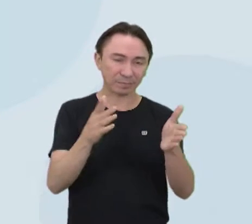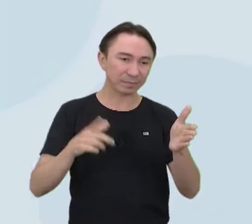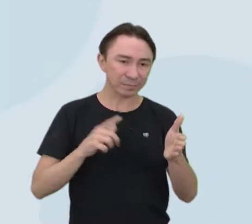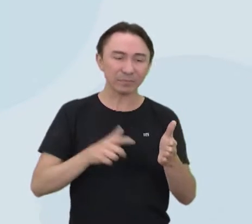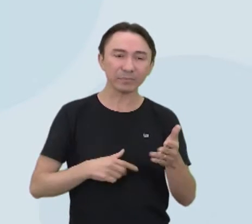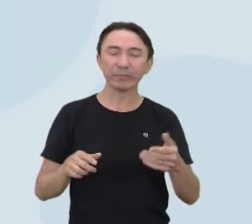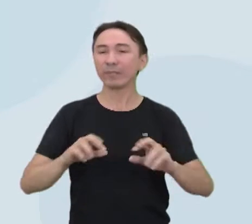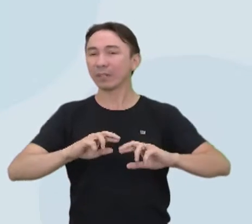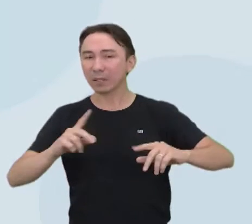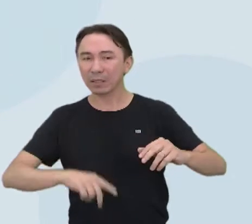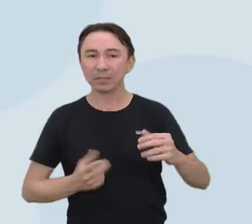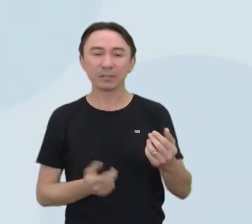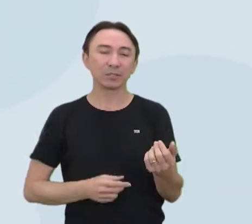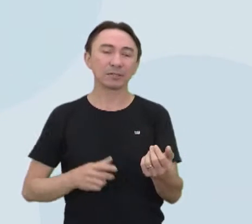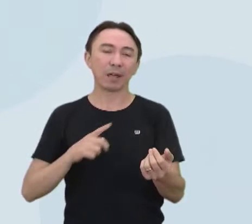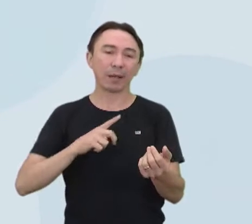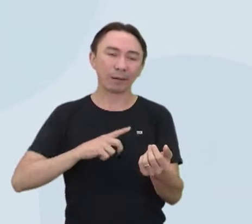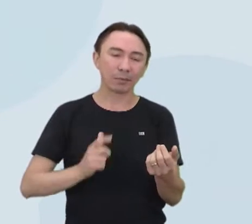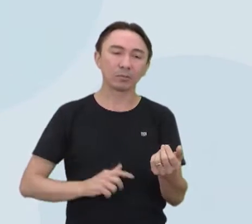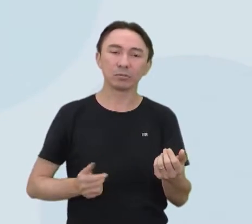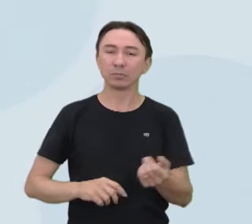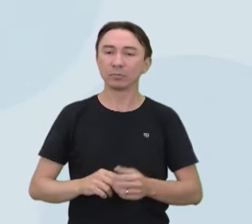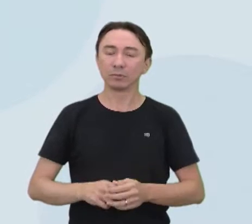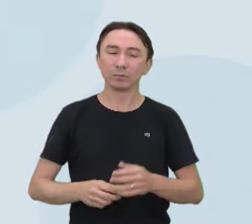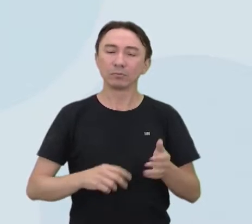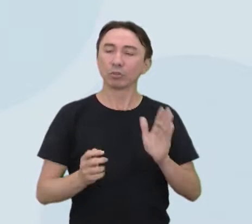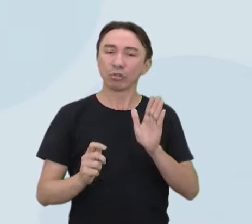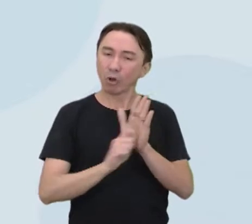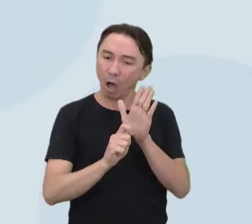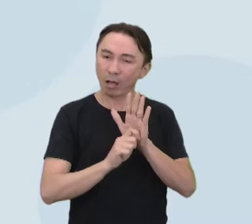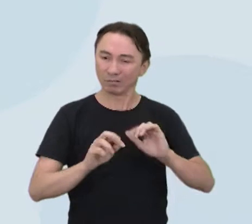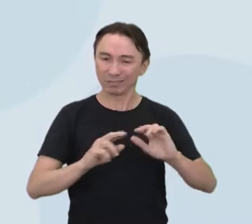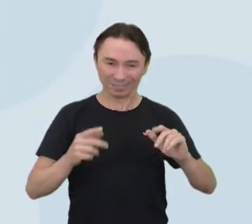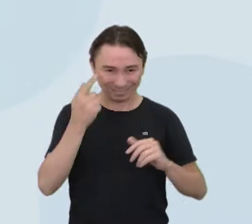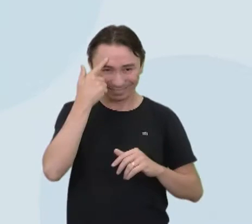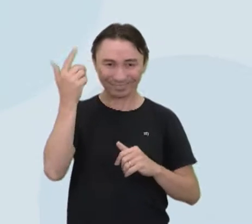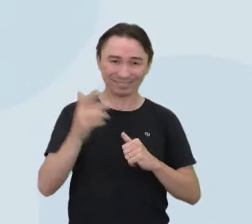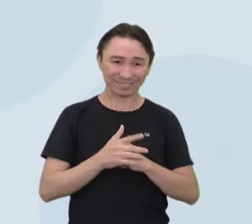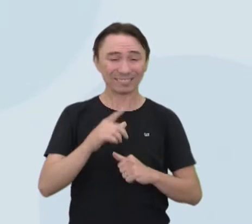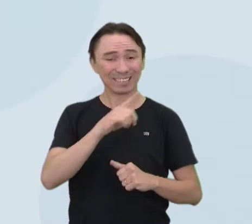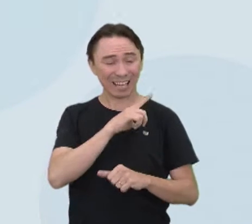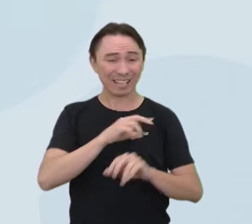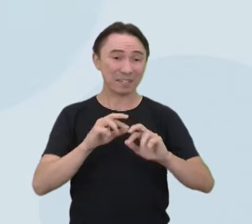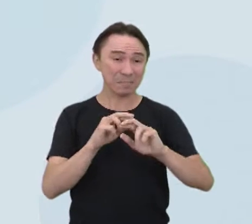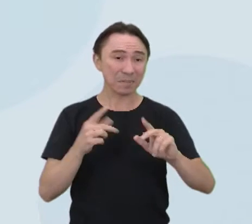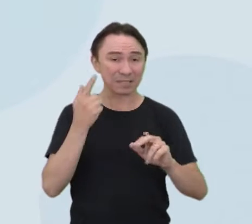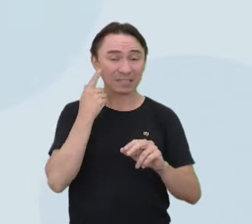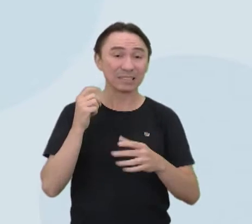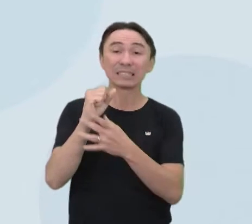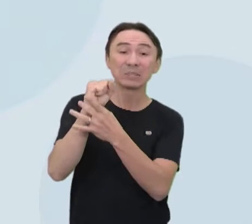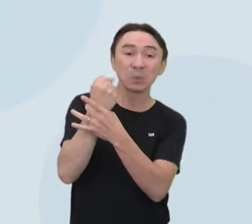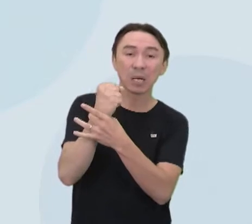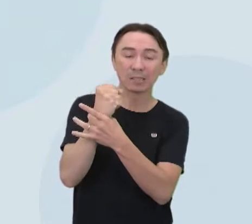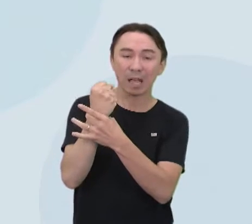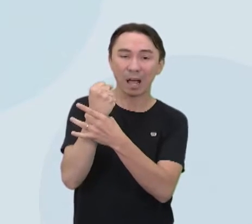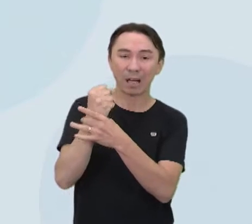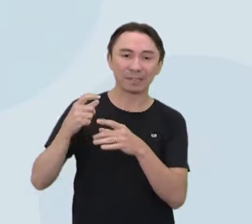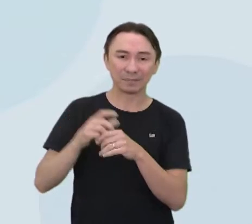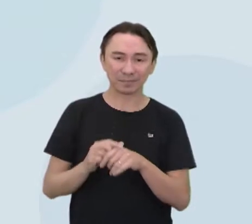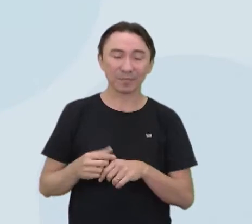e segurança do ambiente. Esses pesquisadores argumentaram, né, que os ribeirinhos